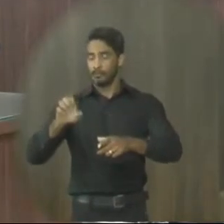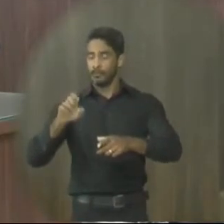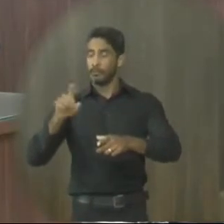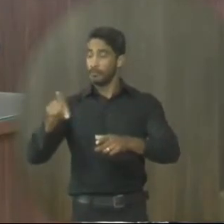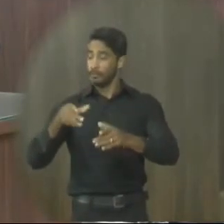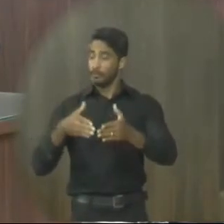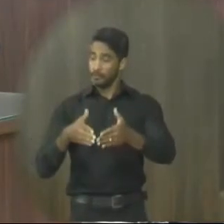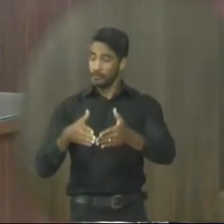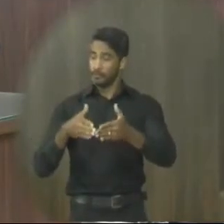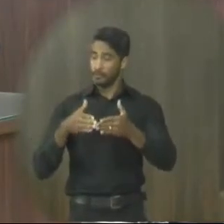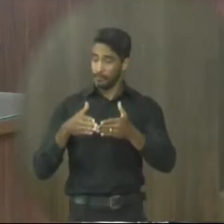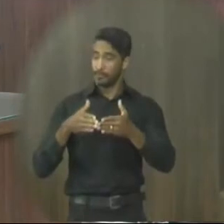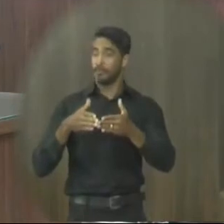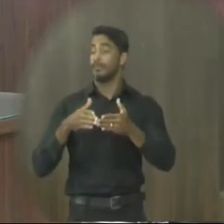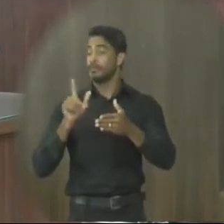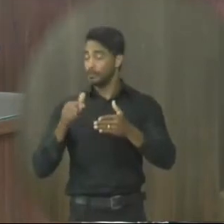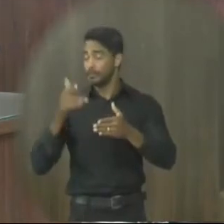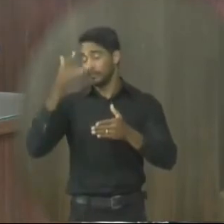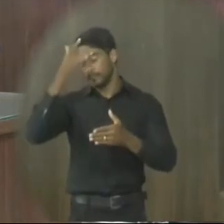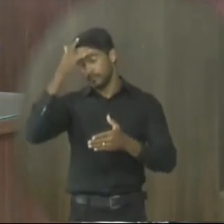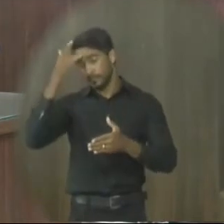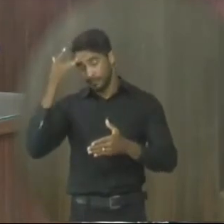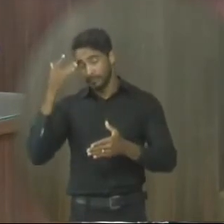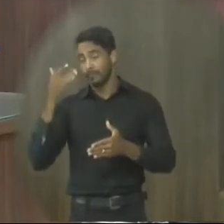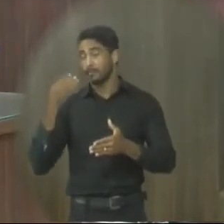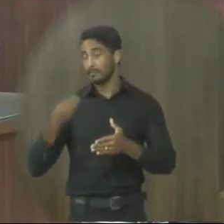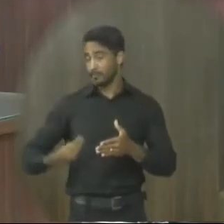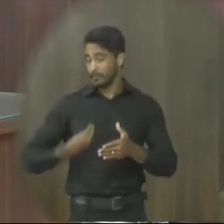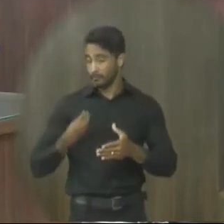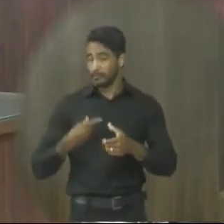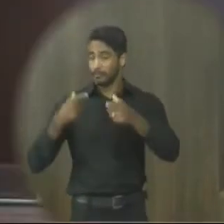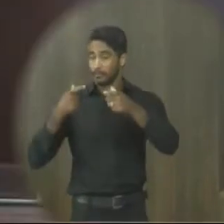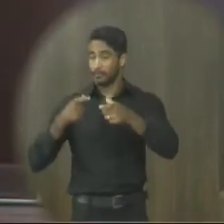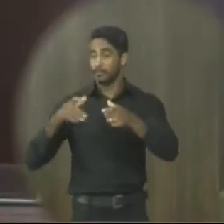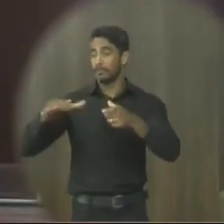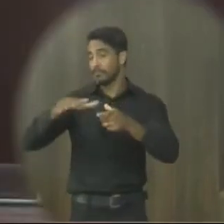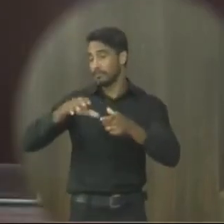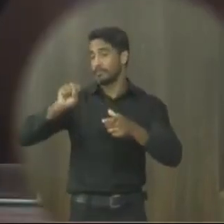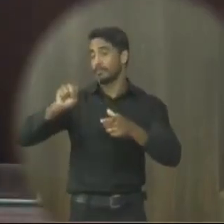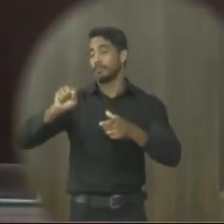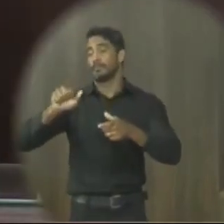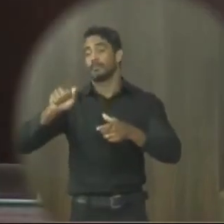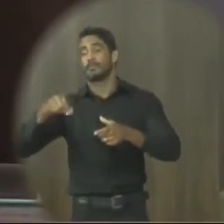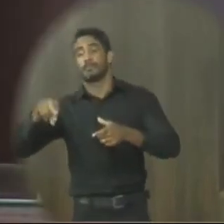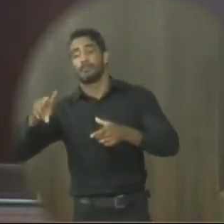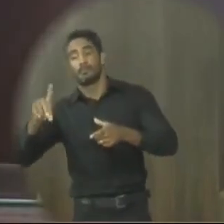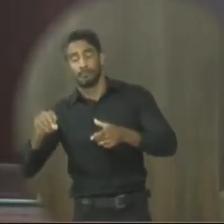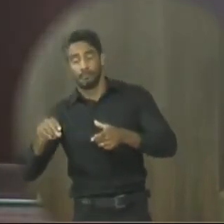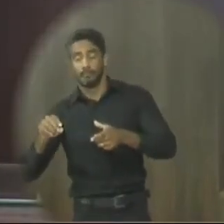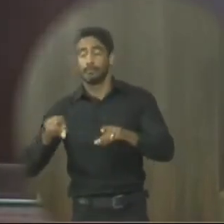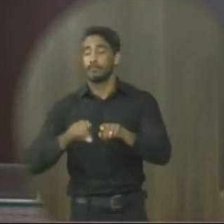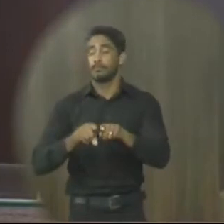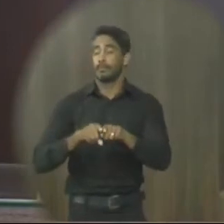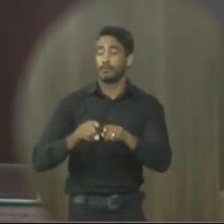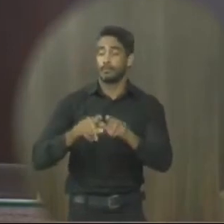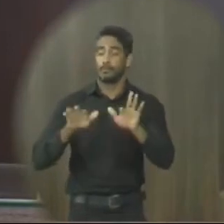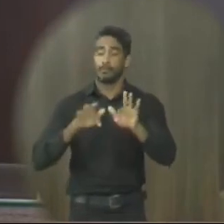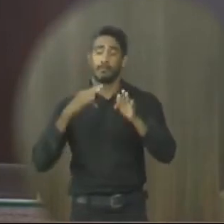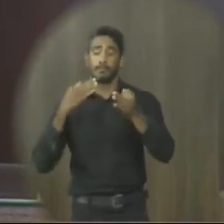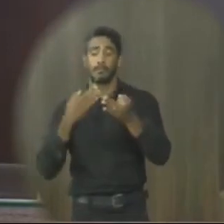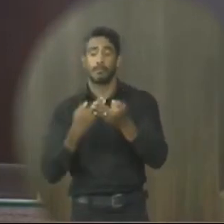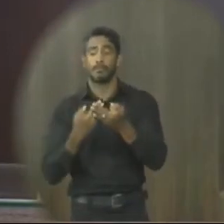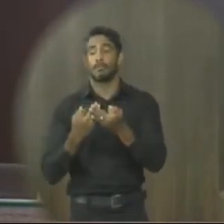se atender ao pedido dos moradores do bairro de Saudades e também dos familiares da senhora Joana Rosa Salles, que